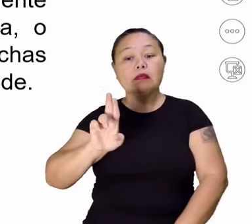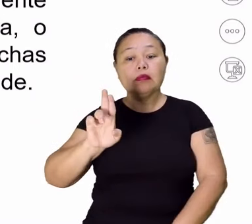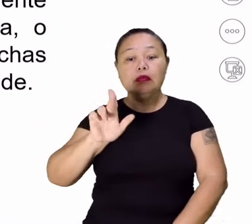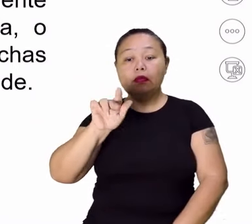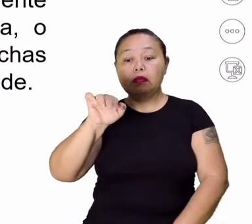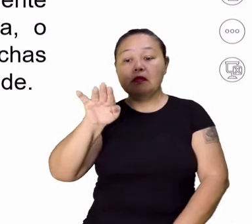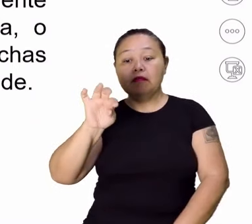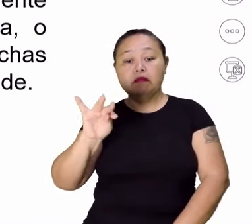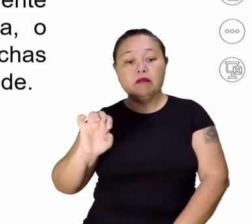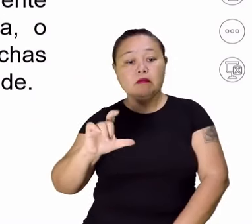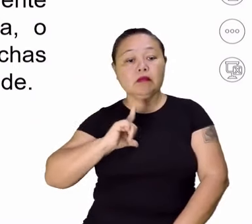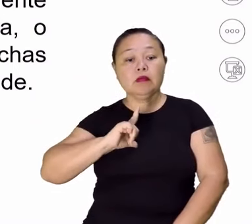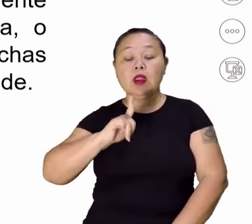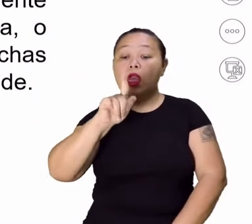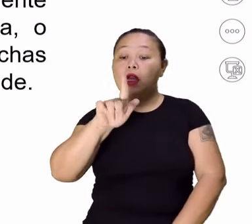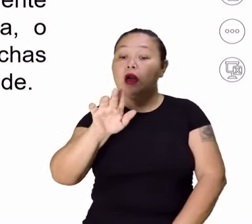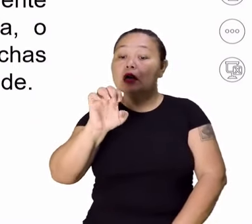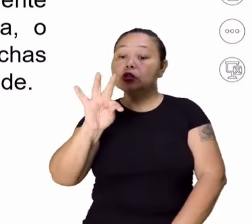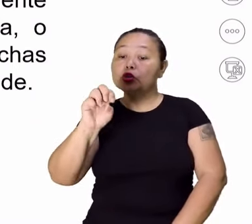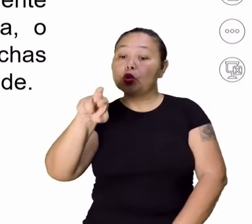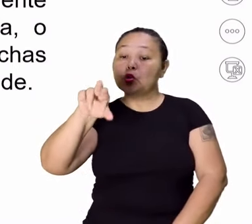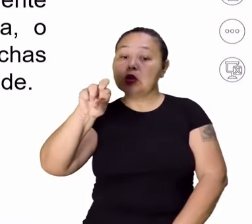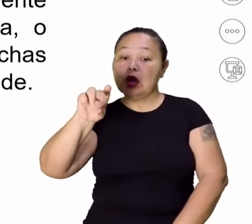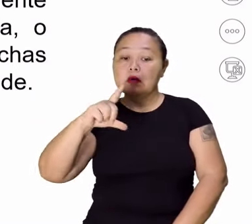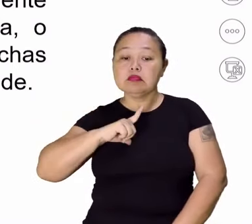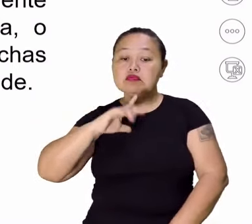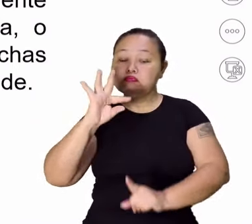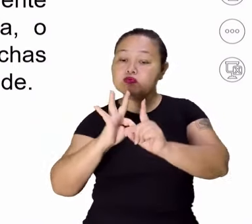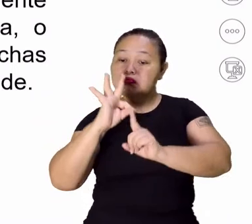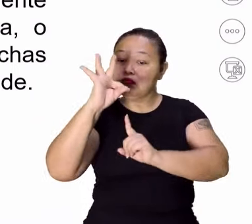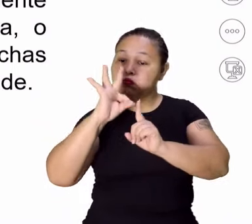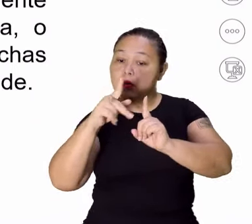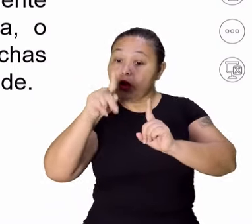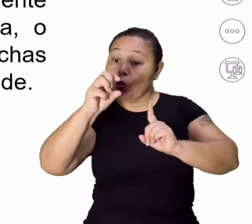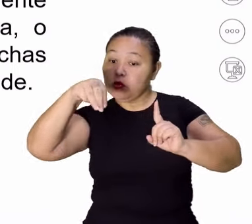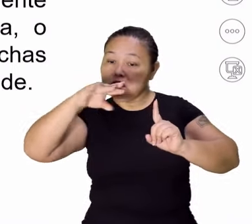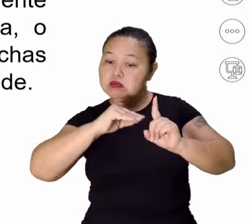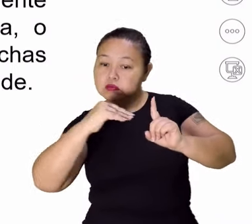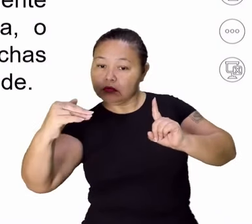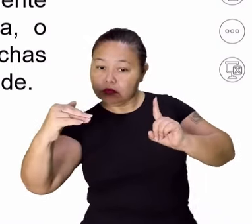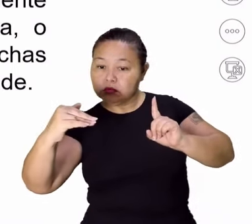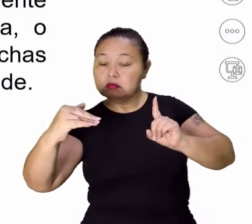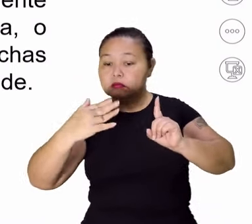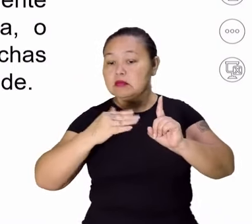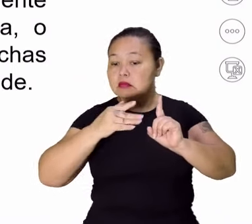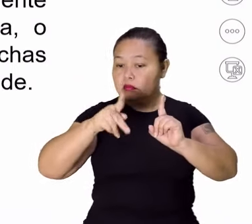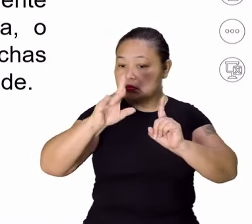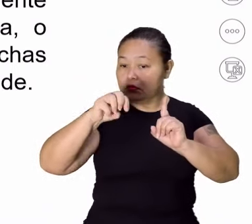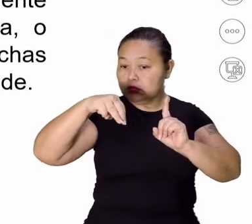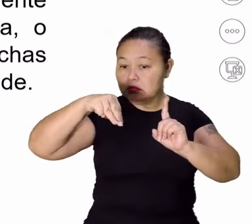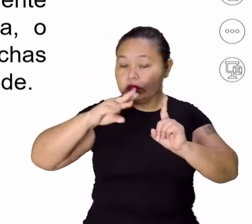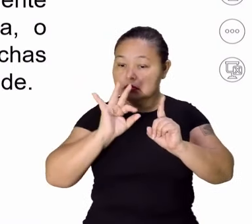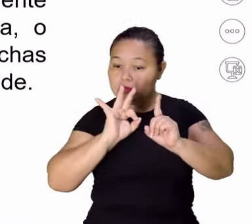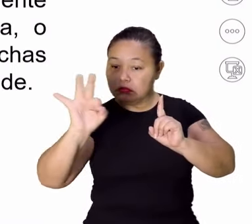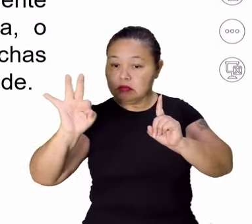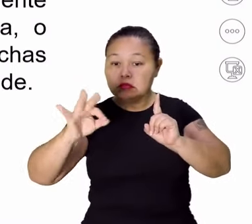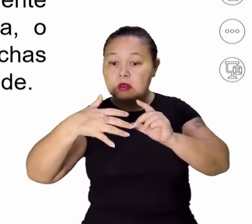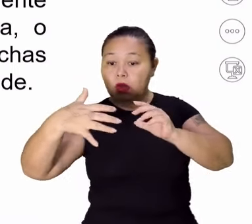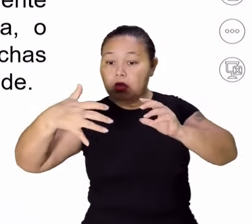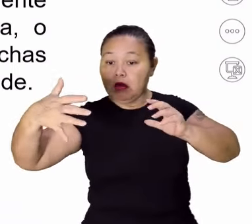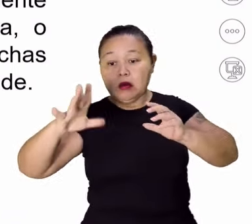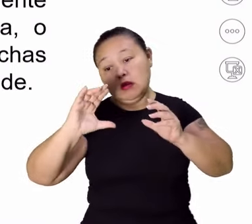chamada de gradiente geotérmico, medido em graus Celsius por quilômetro, né? A temperatura em graus Celsius por cada quilômetro. Exato. é grande, não